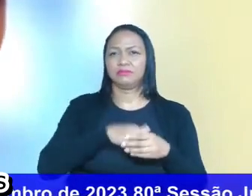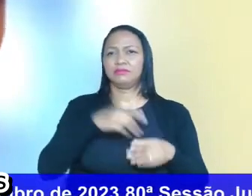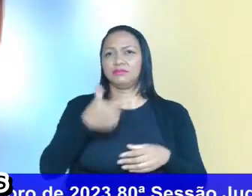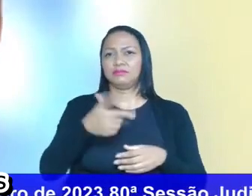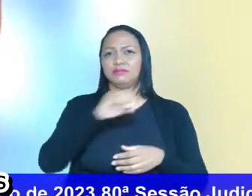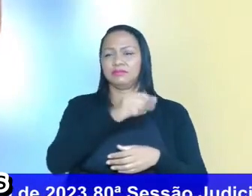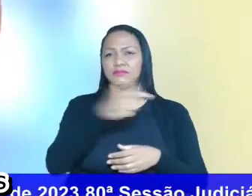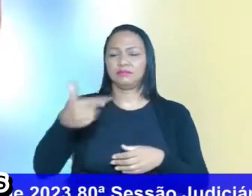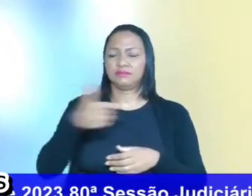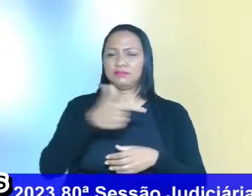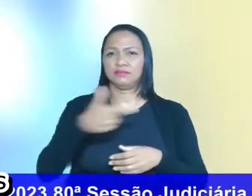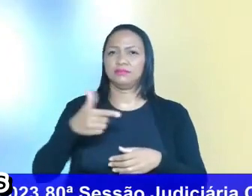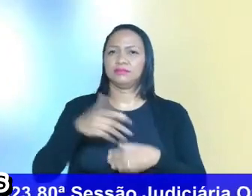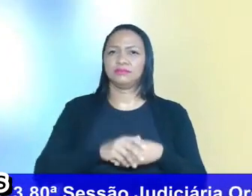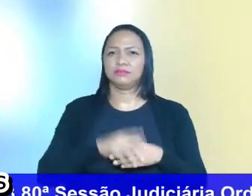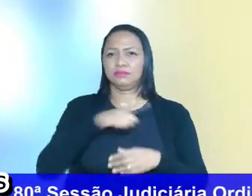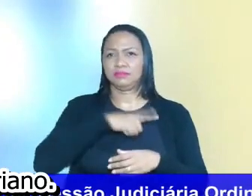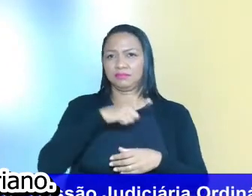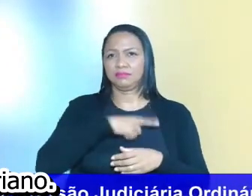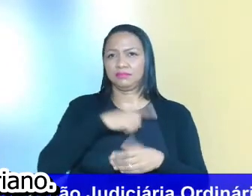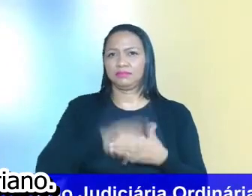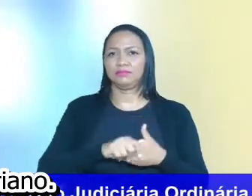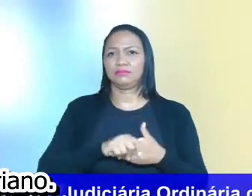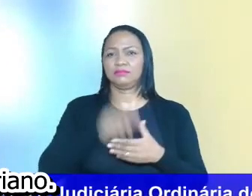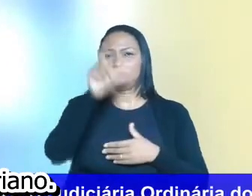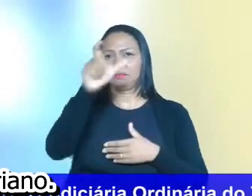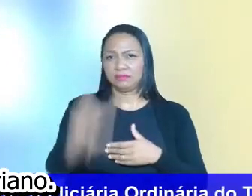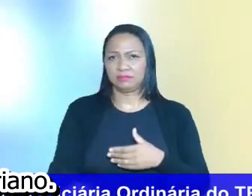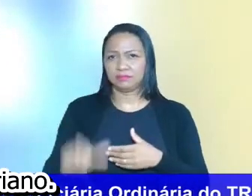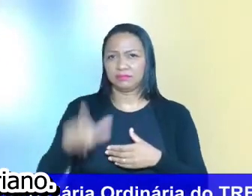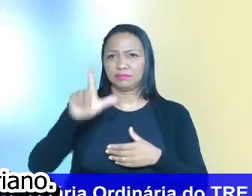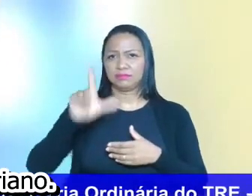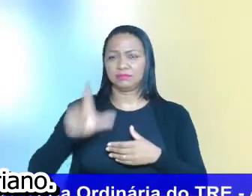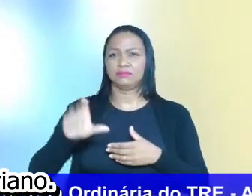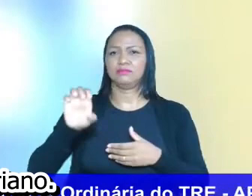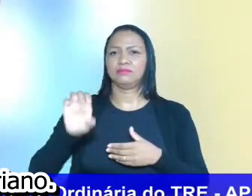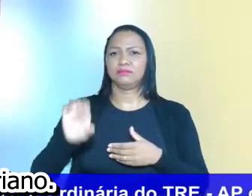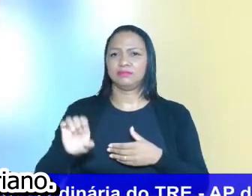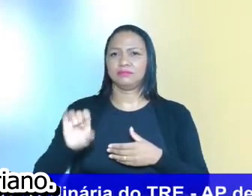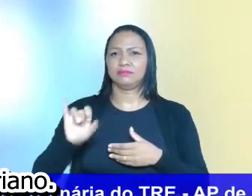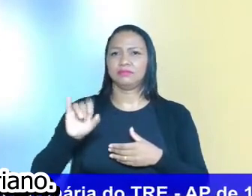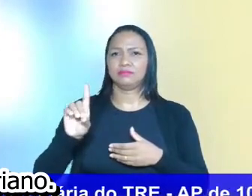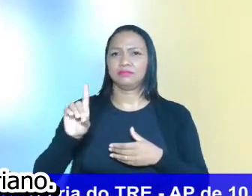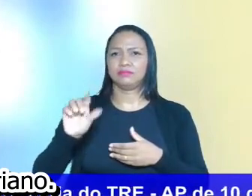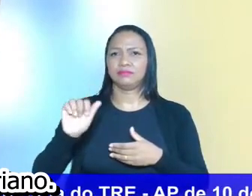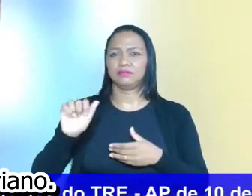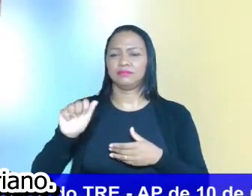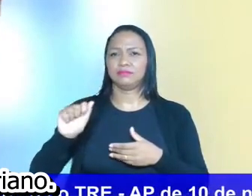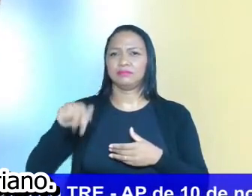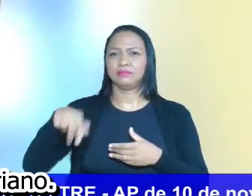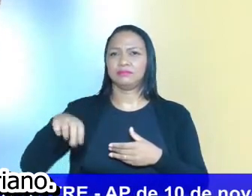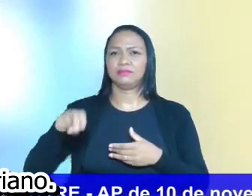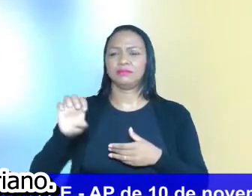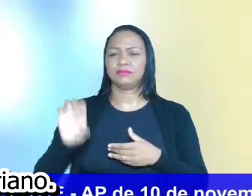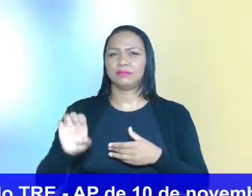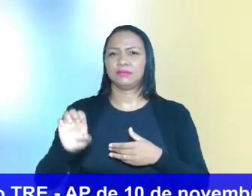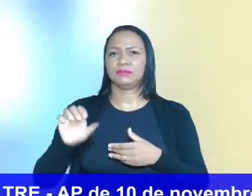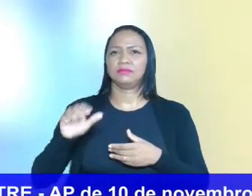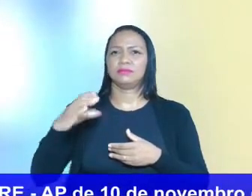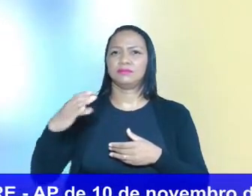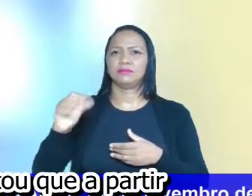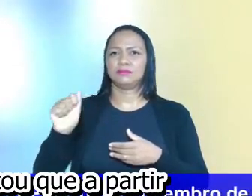ano 2022, tendo como sujeitos ativos Leidiane Barroso, Ana Zilda, Carlos